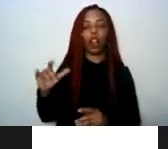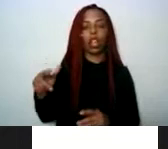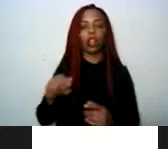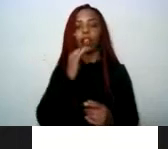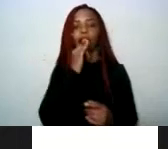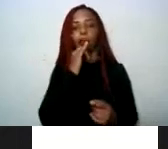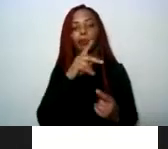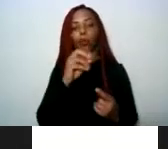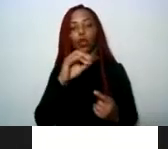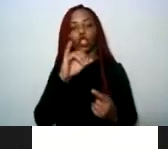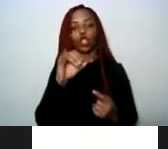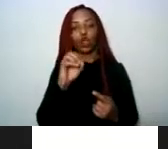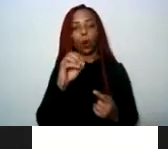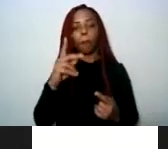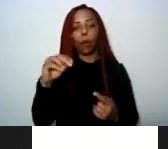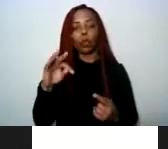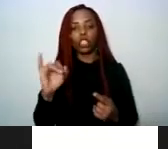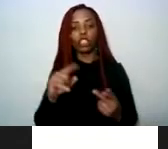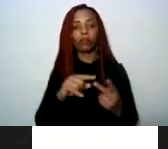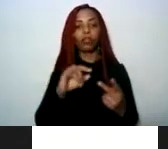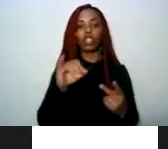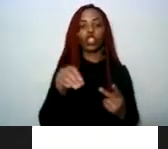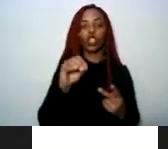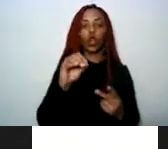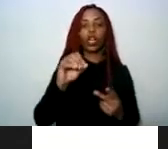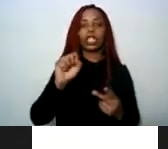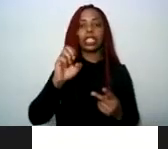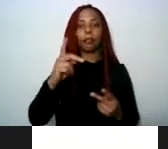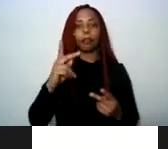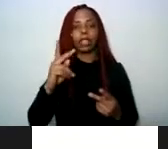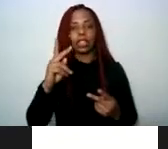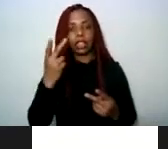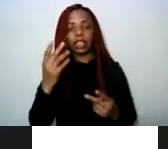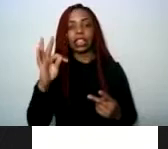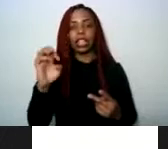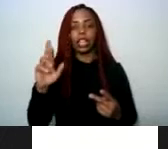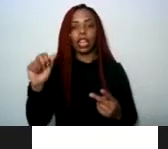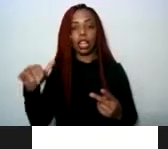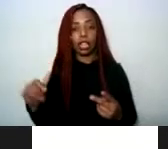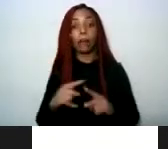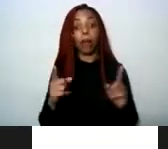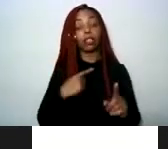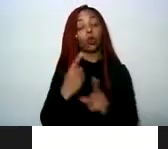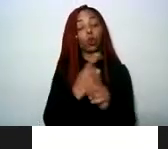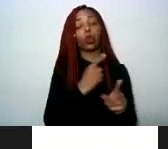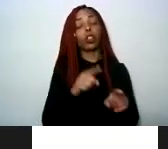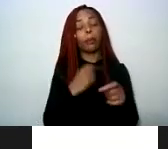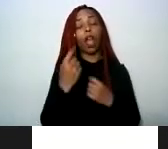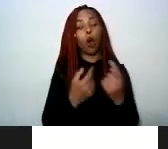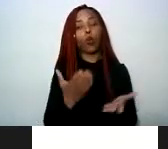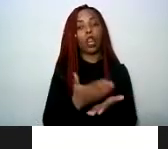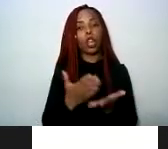e além disso a gente encontrou também alguns livros dedicados à arquitetura tumular moderna